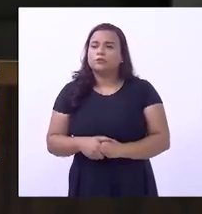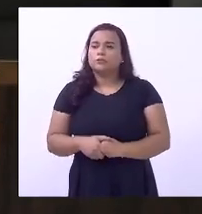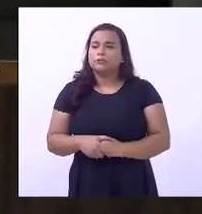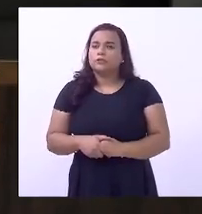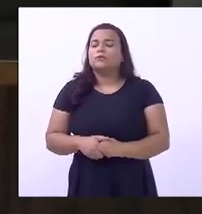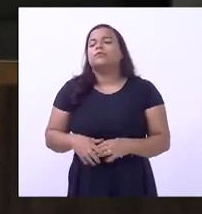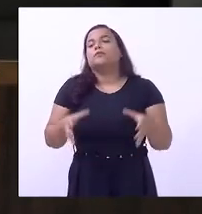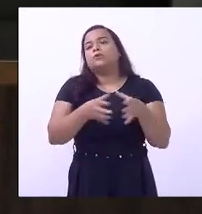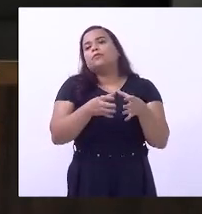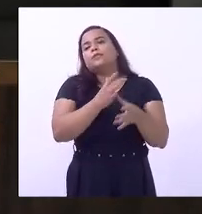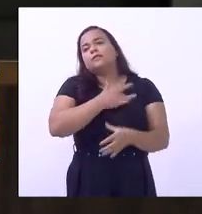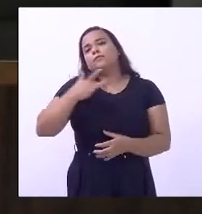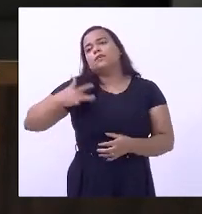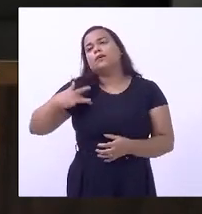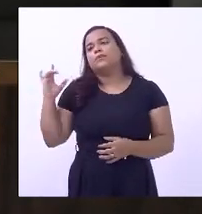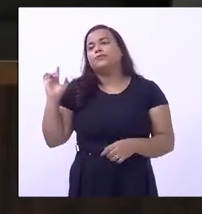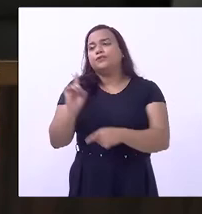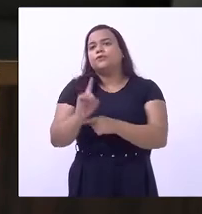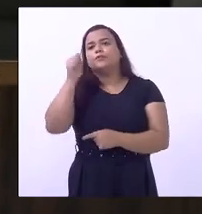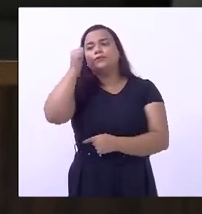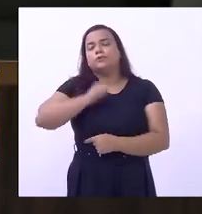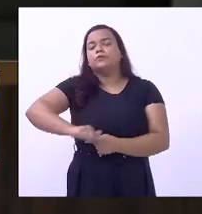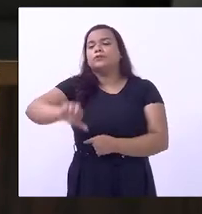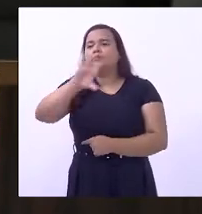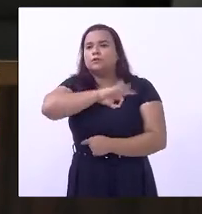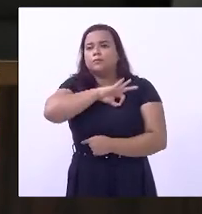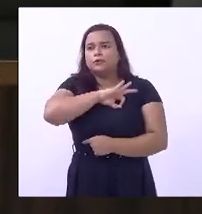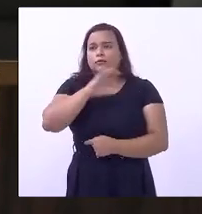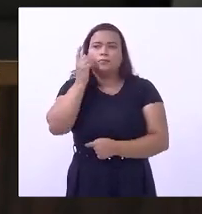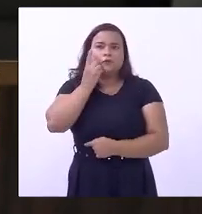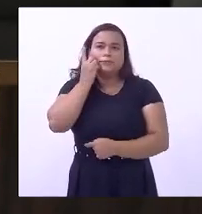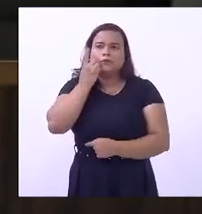Pela Comissão de Saúde, deputada Marta Rocha.